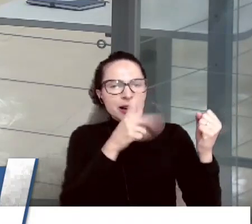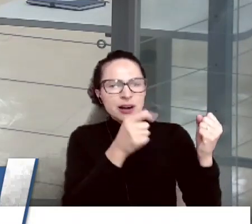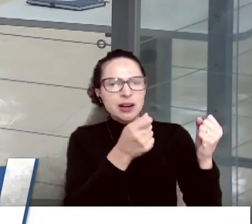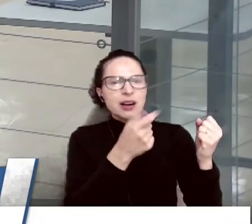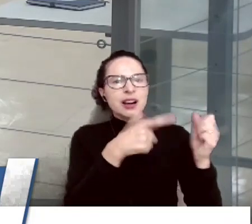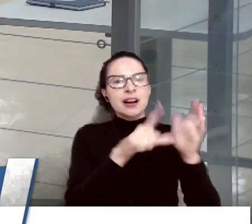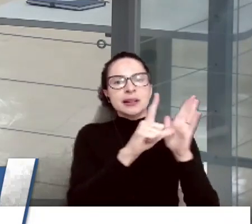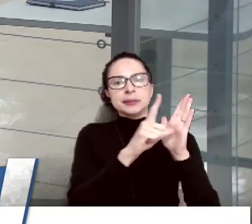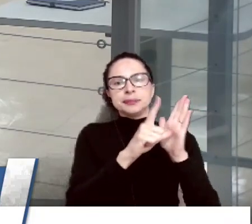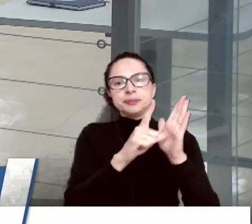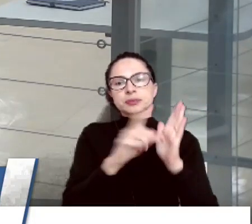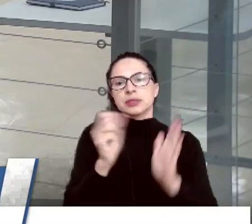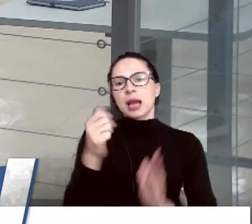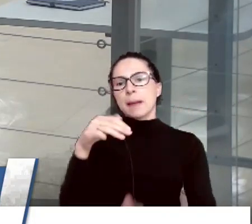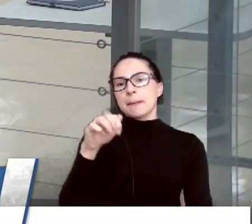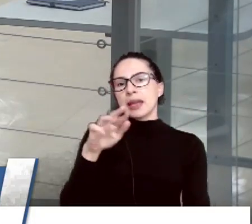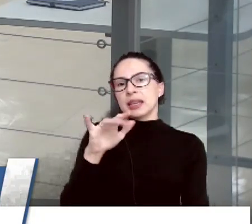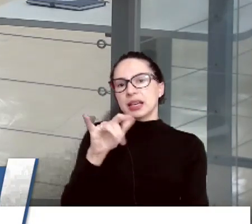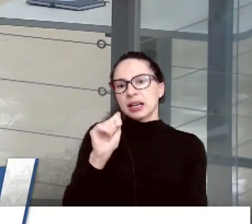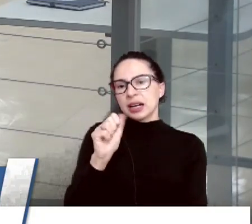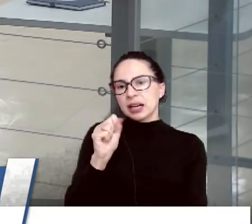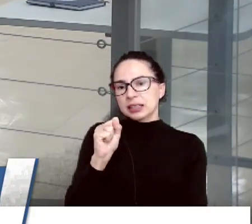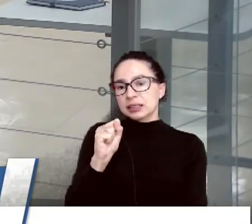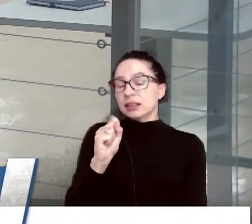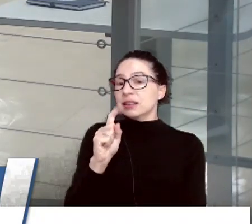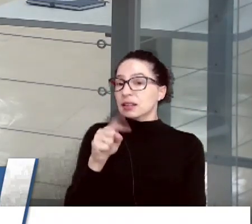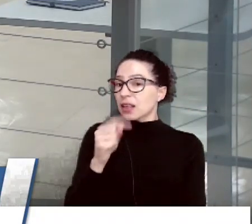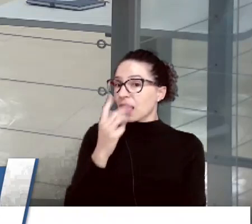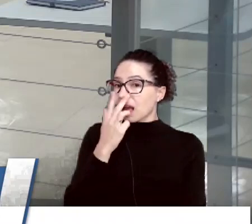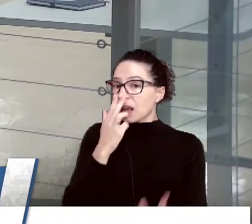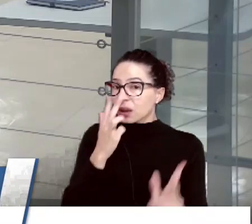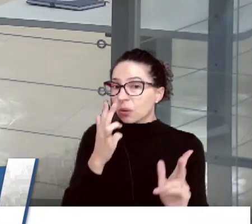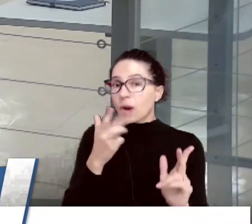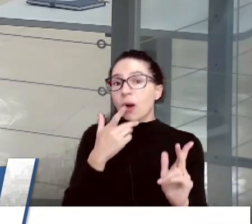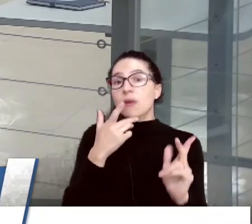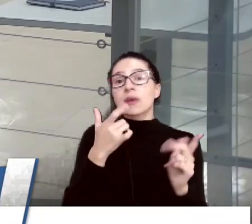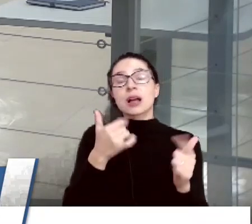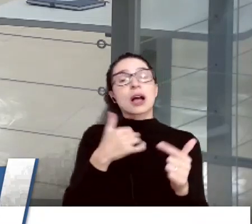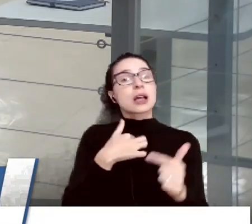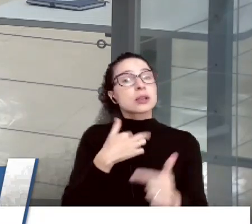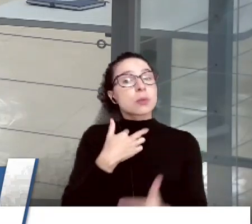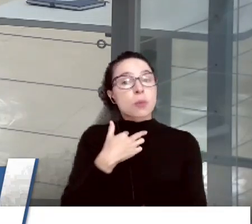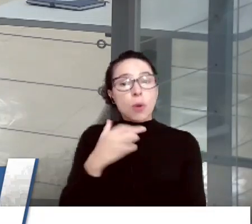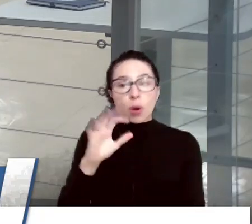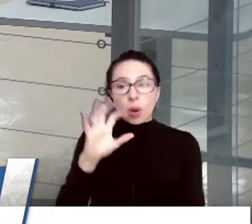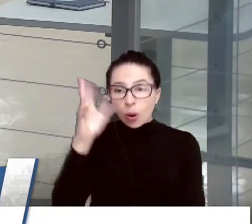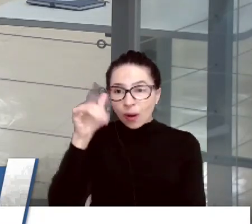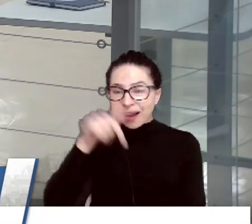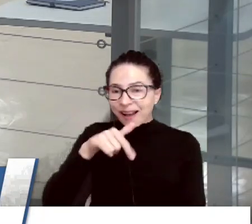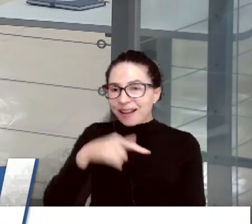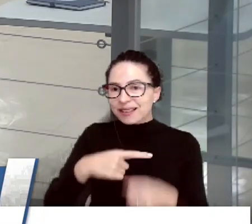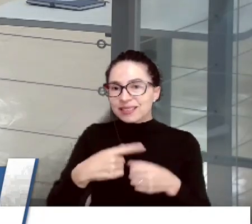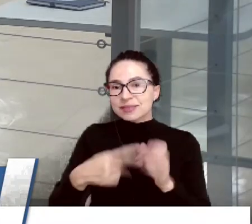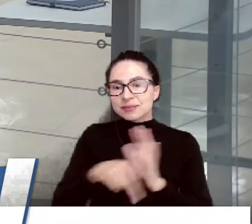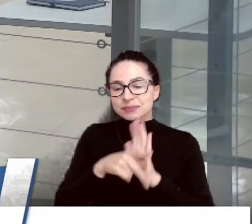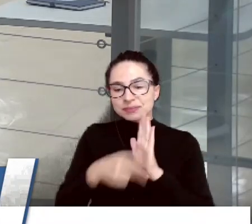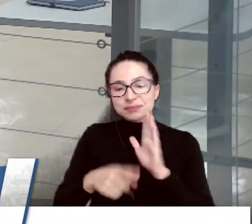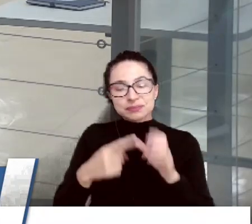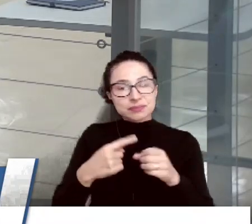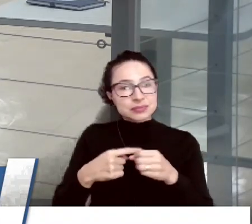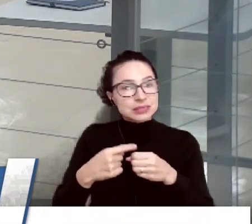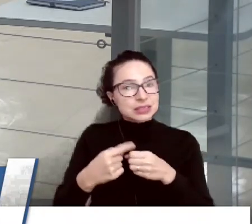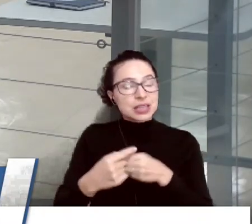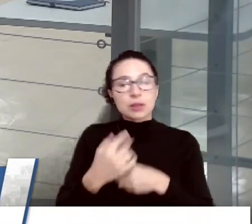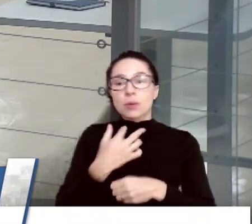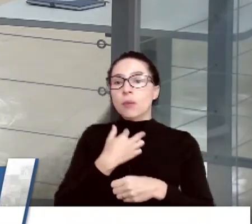lojas americanas. É disso que nós estamos falando. É disso que não pode acontecer aqui na nossa cidade. É isso que não pode